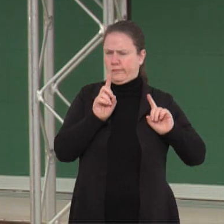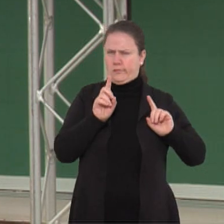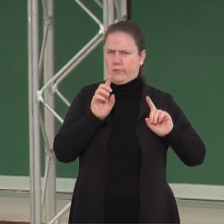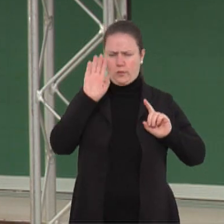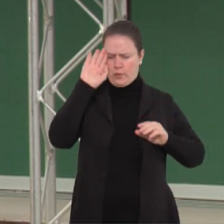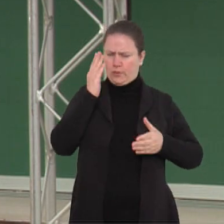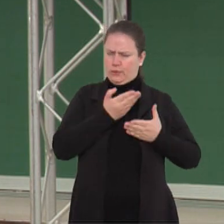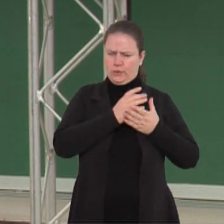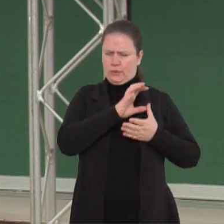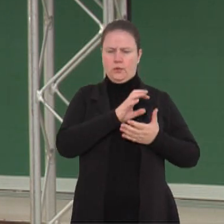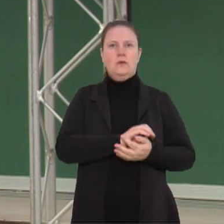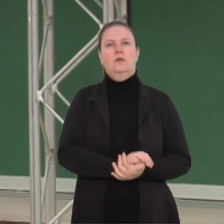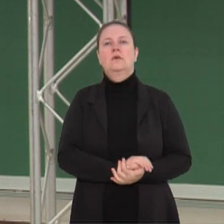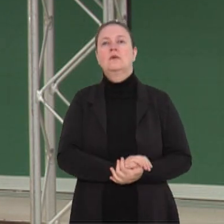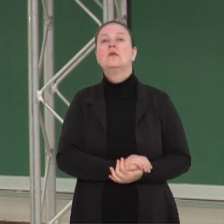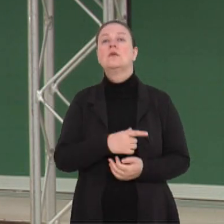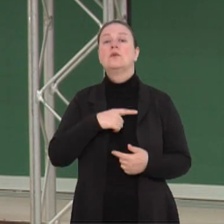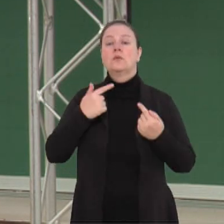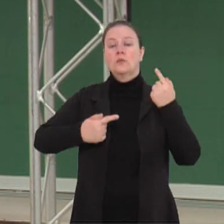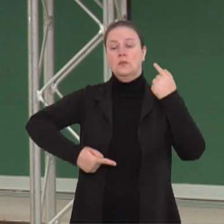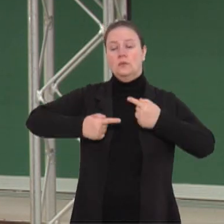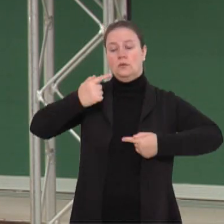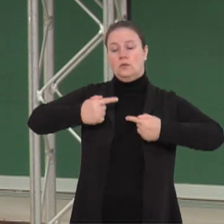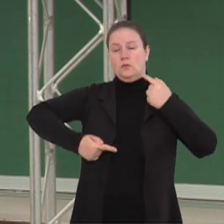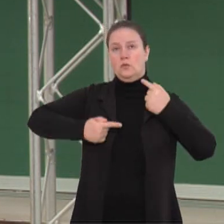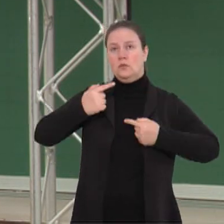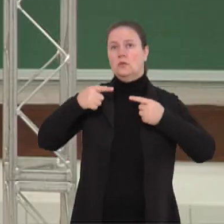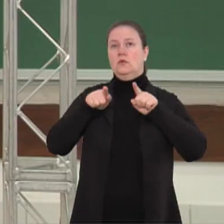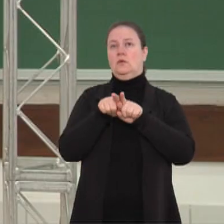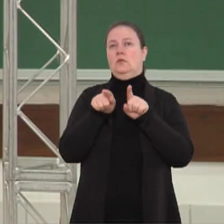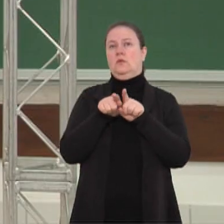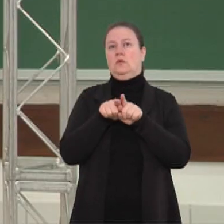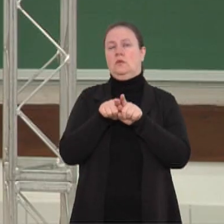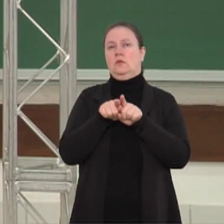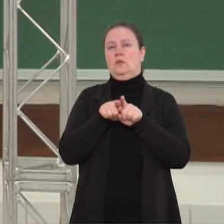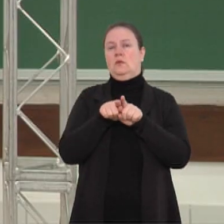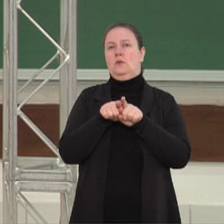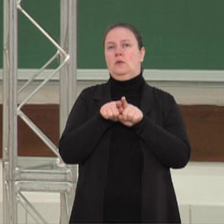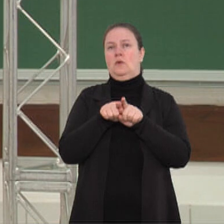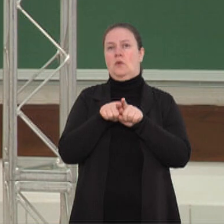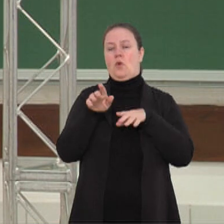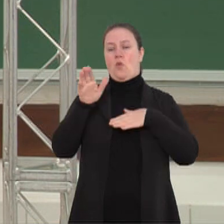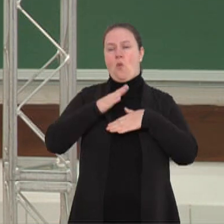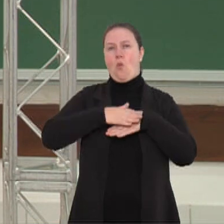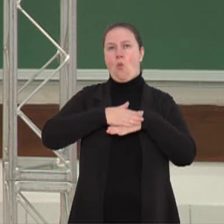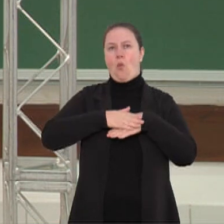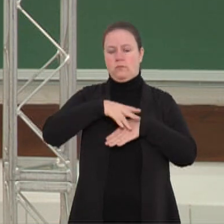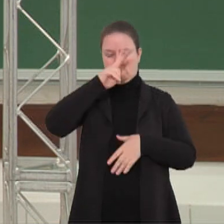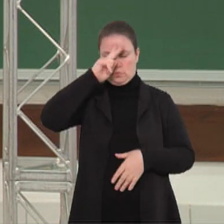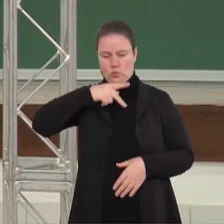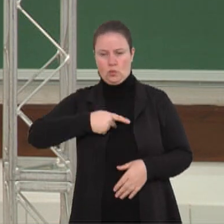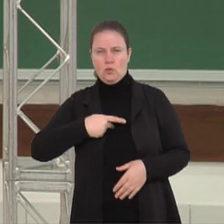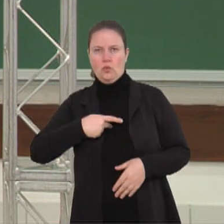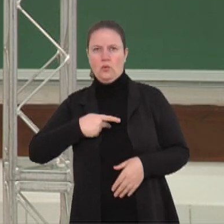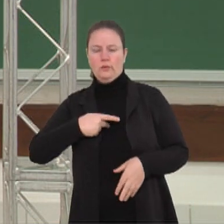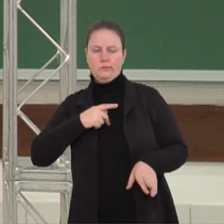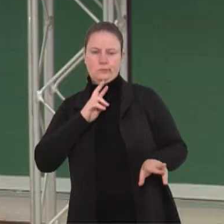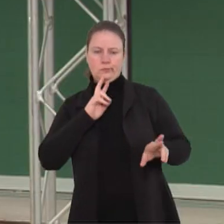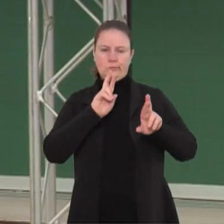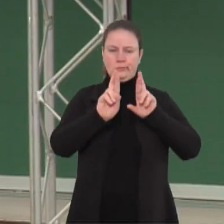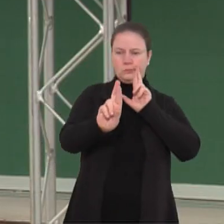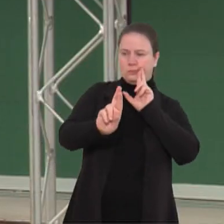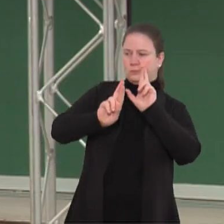vendo isso daí. Mas política, além disso, tem as nossas próprias relações